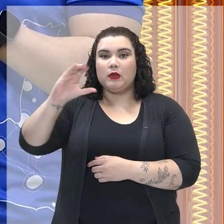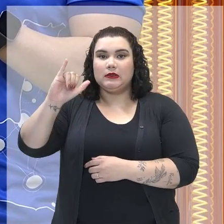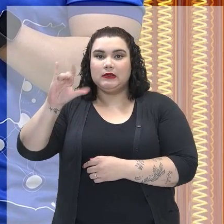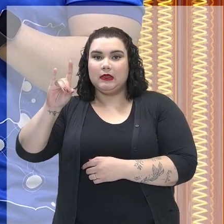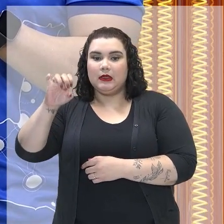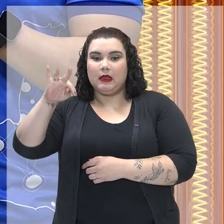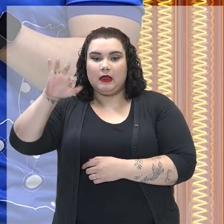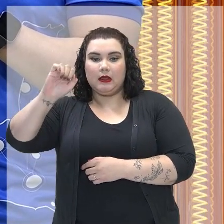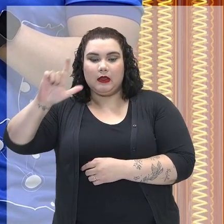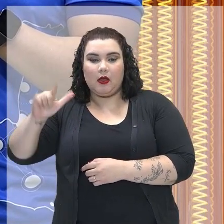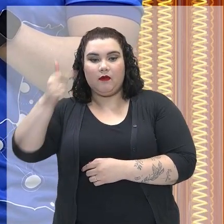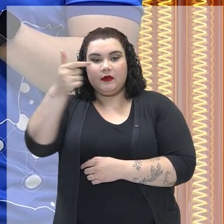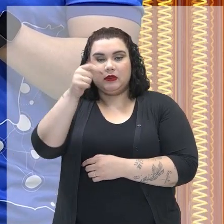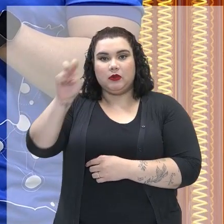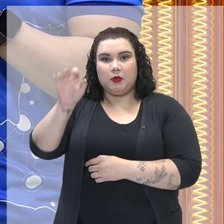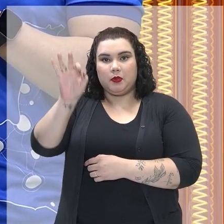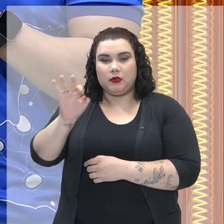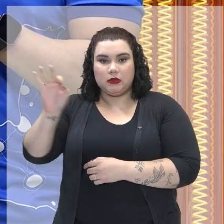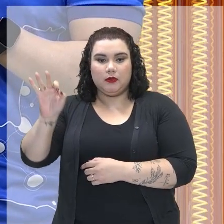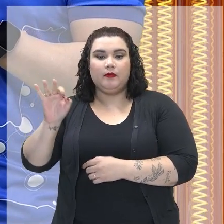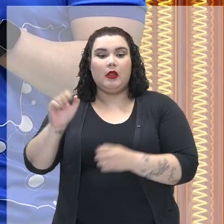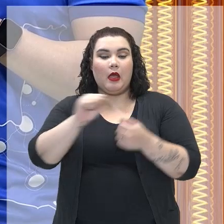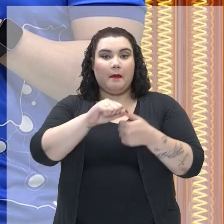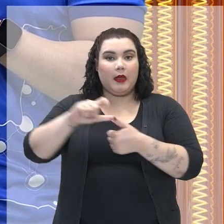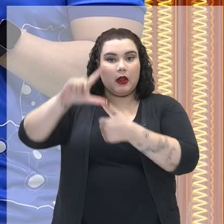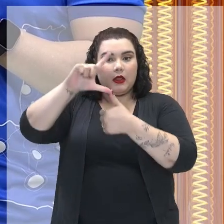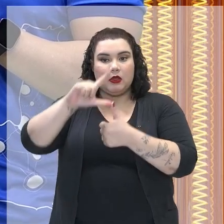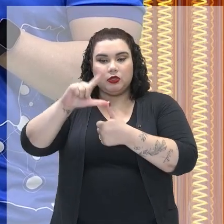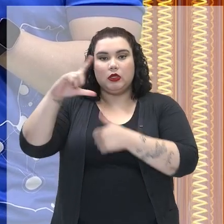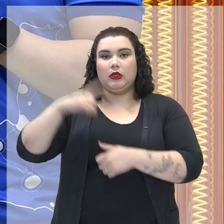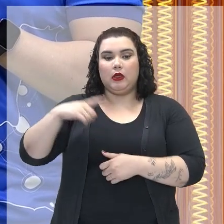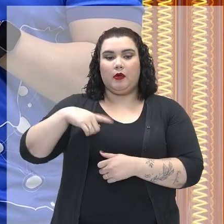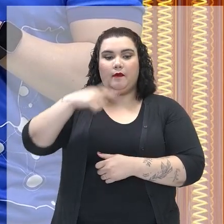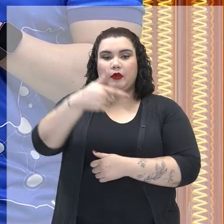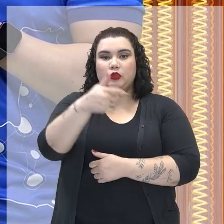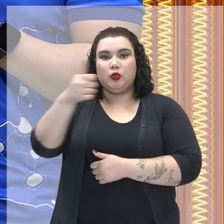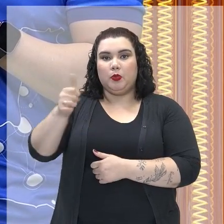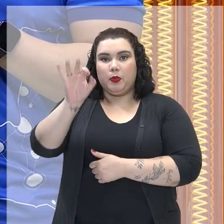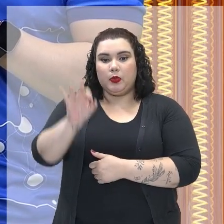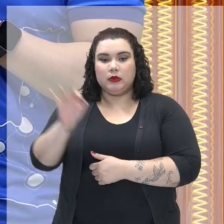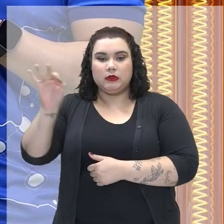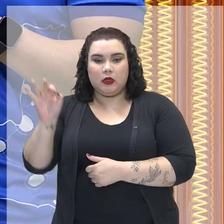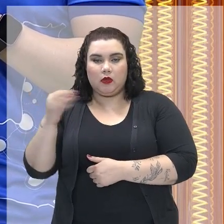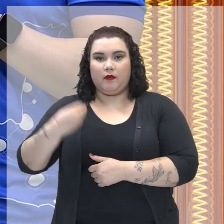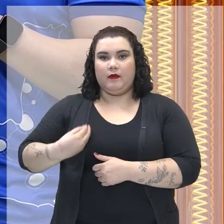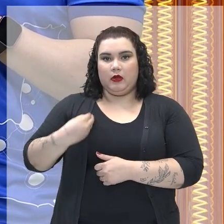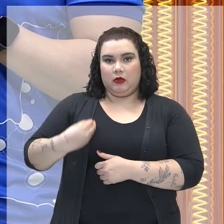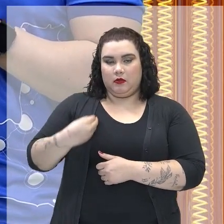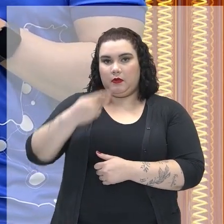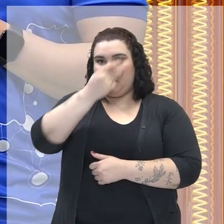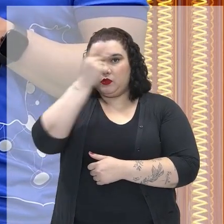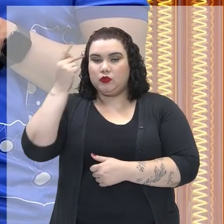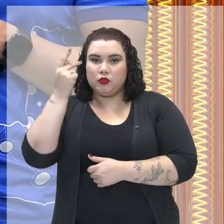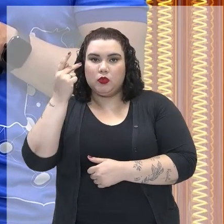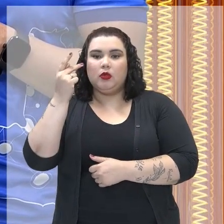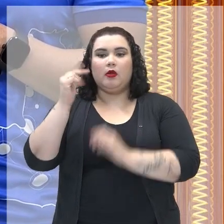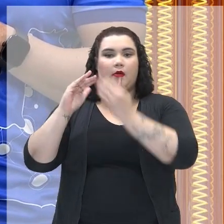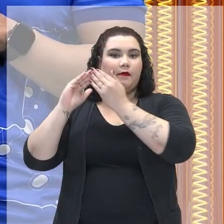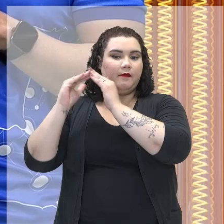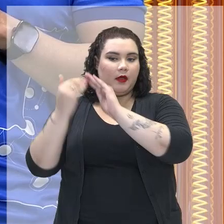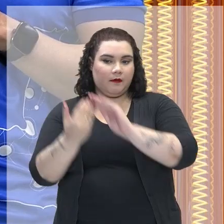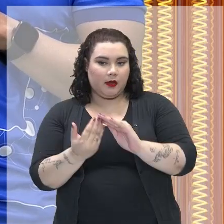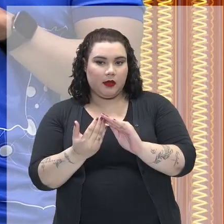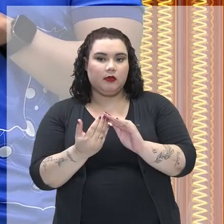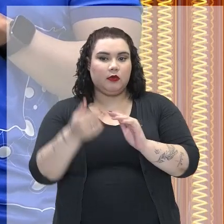da população vivendo em favela. E a América Latina tem 21% da sua população vivendo em favelas,